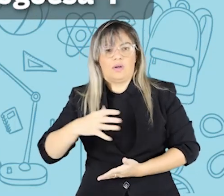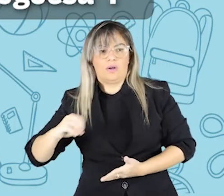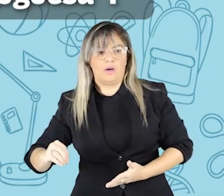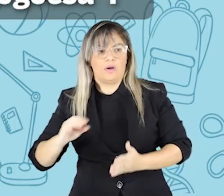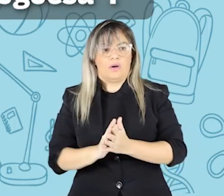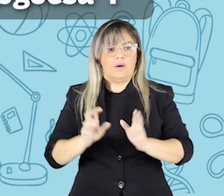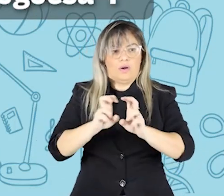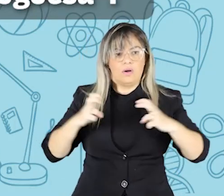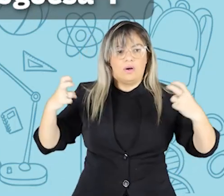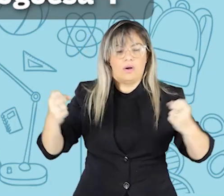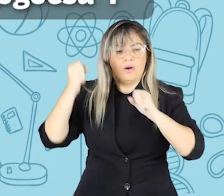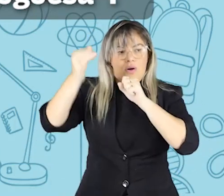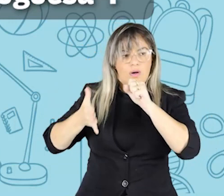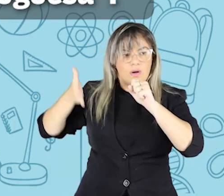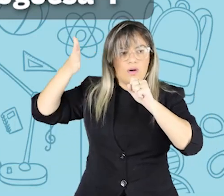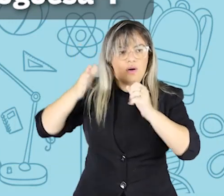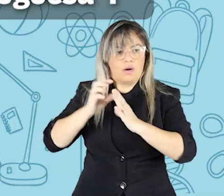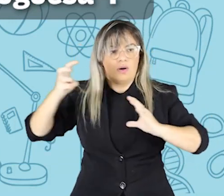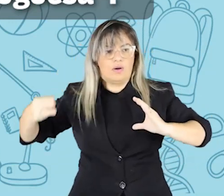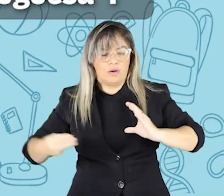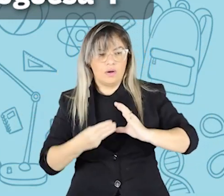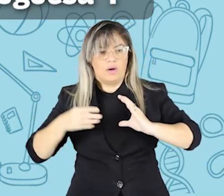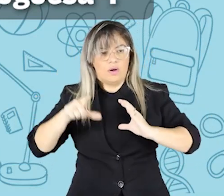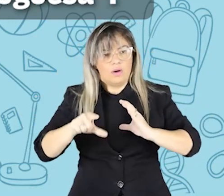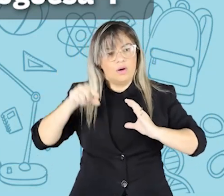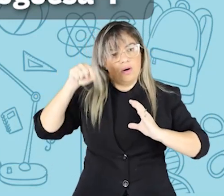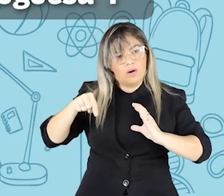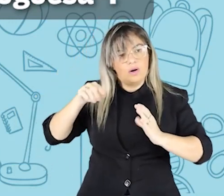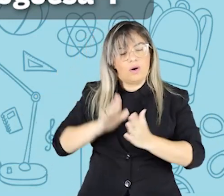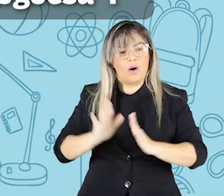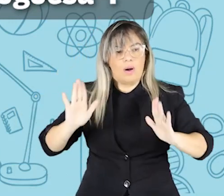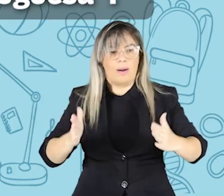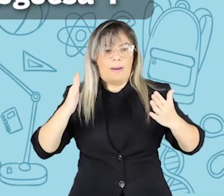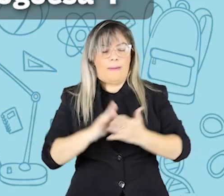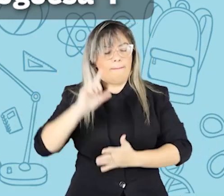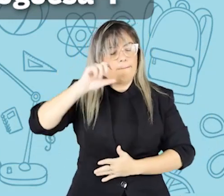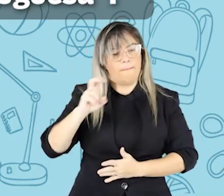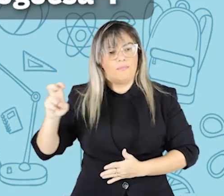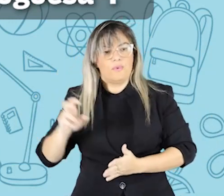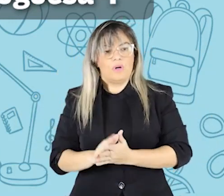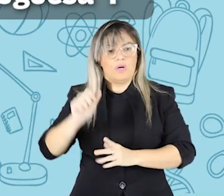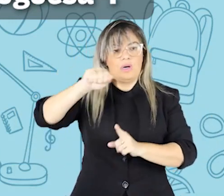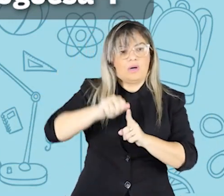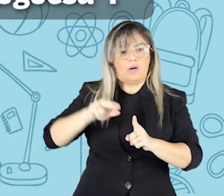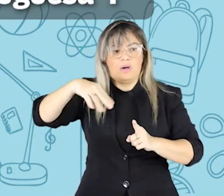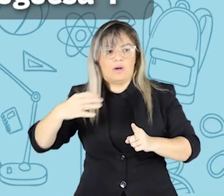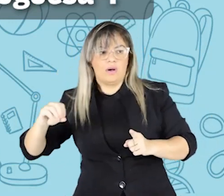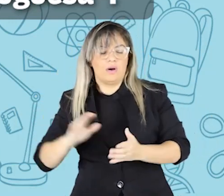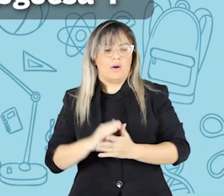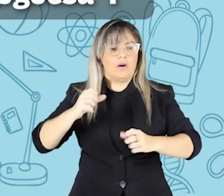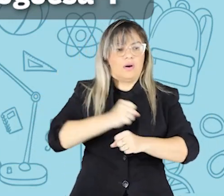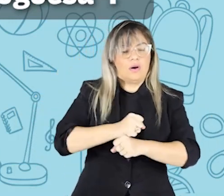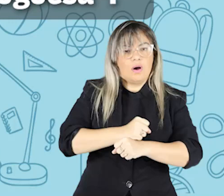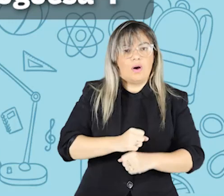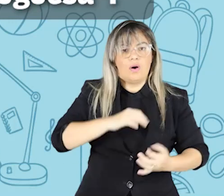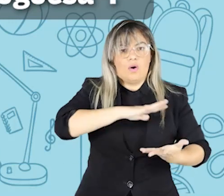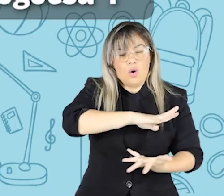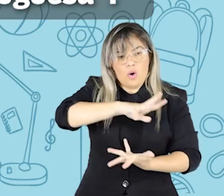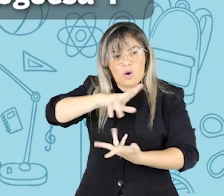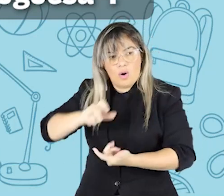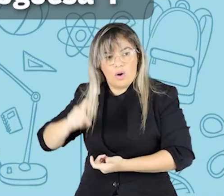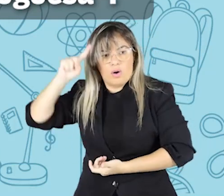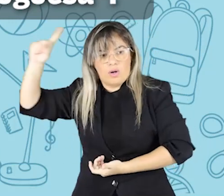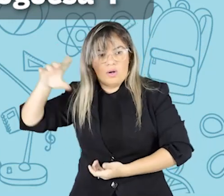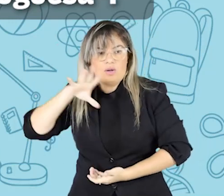40ª sessão da Conferência Geral da Unesco decidiu proclamar o dia 5 de maio de cada ano como Dia Mundial da